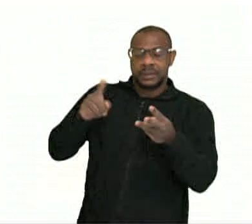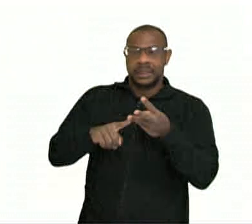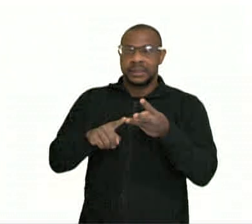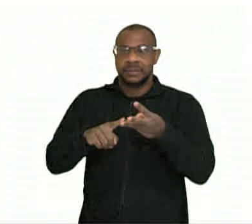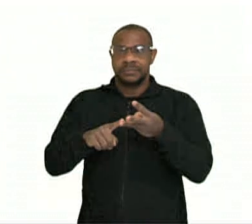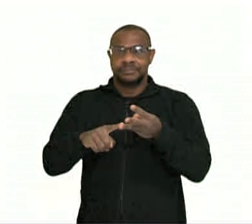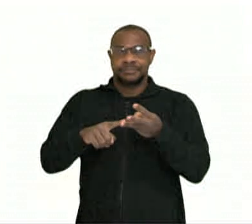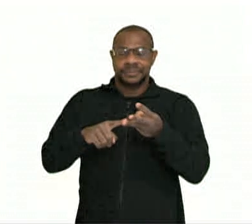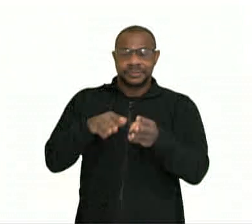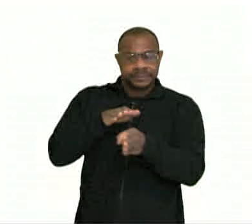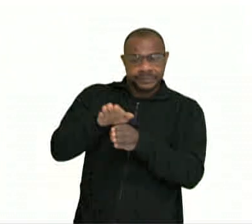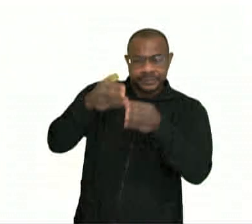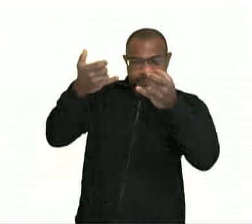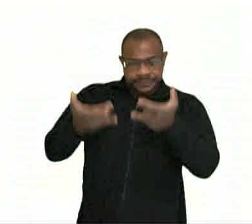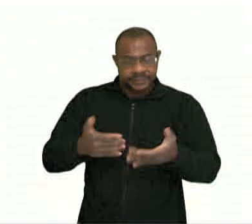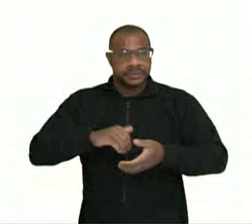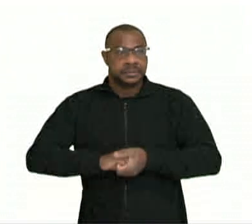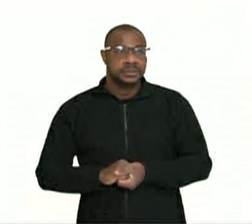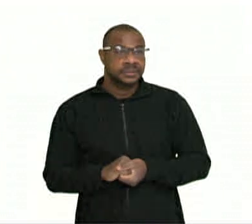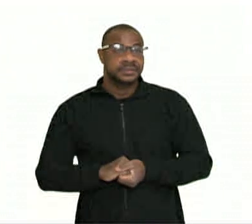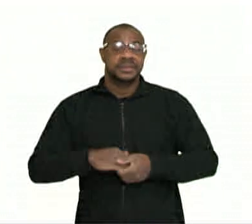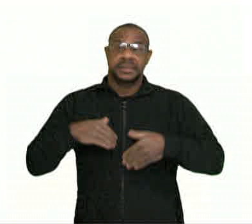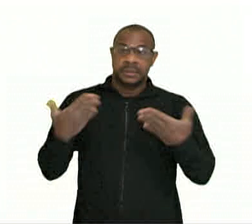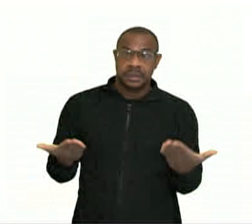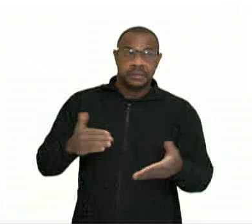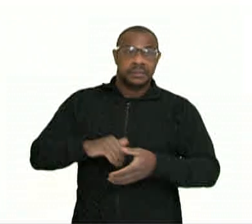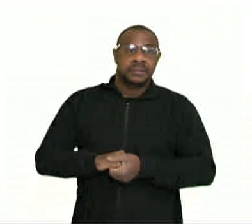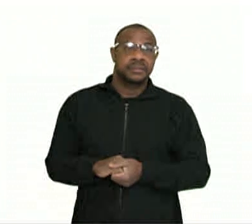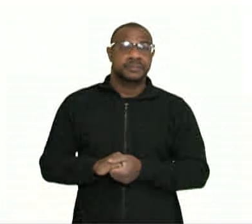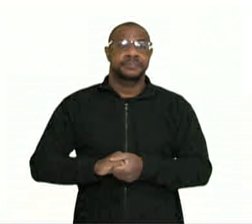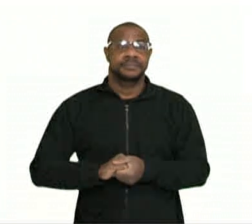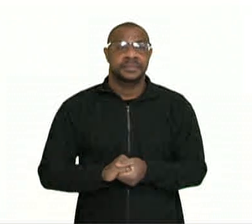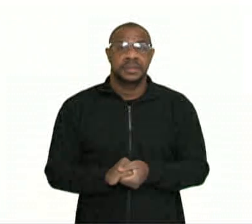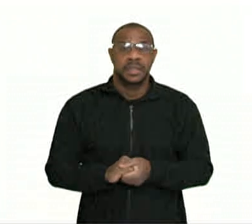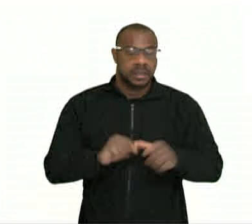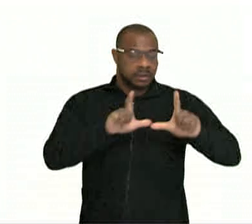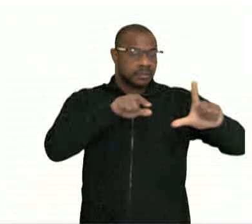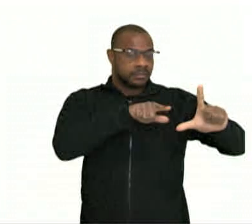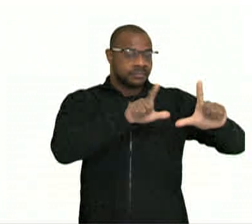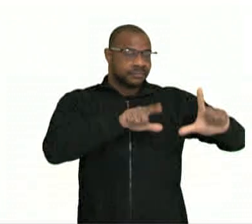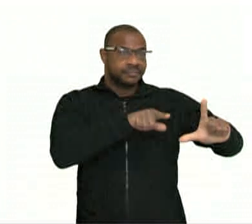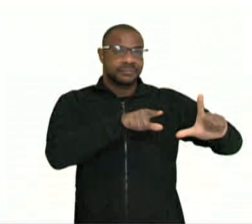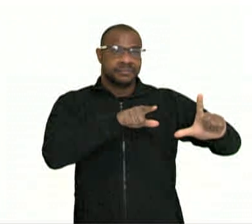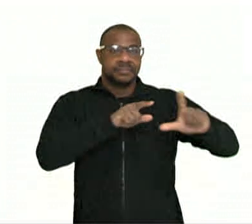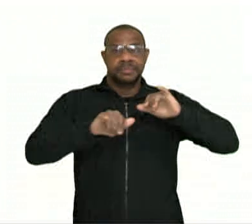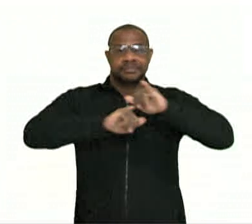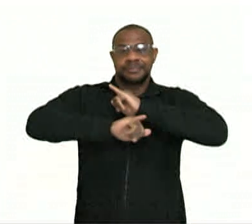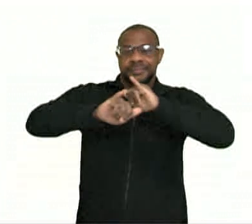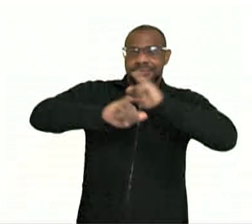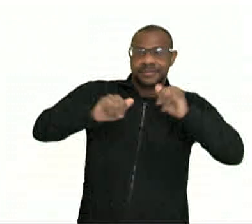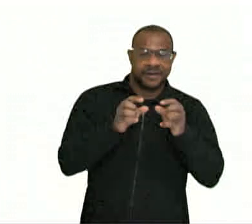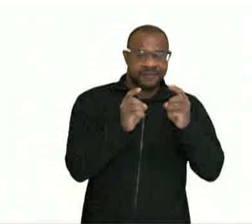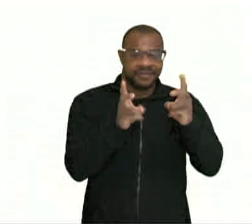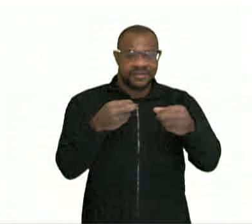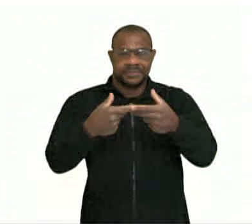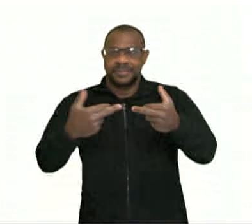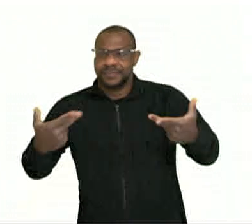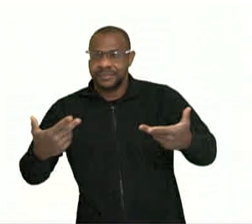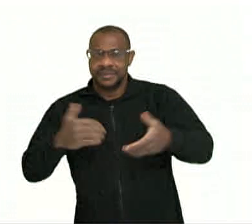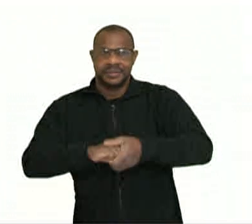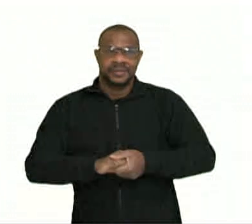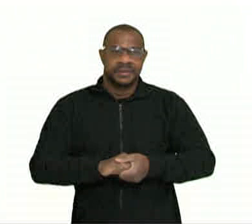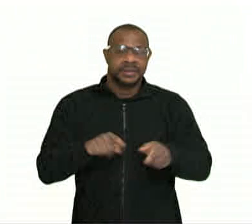instrução. Normalmente, pessoal, o panfleto tem como finalidade vender o produto ou convencer o leitor a adotar uma